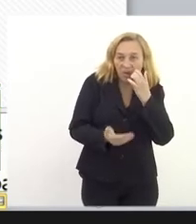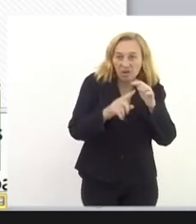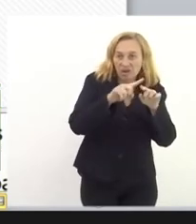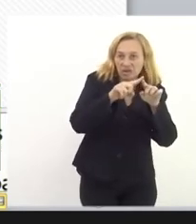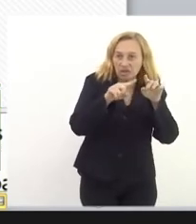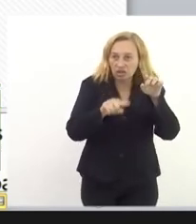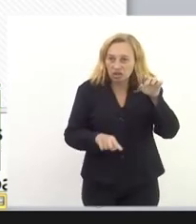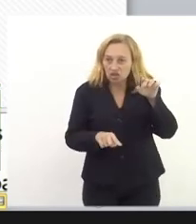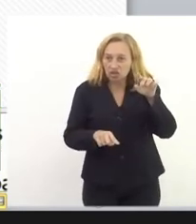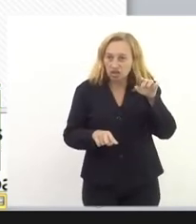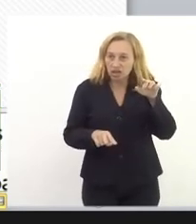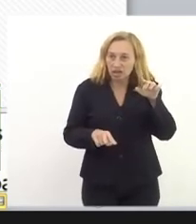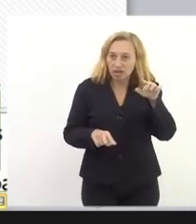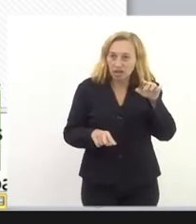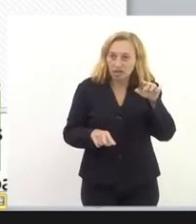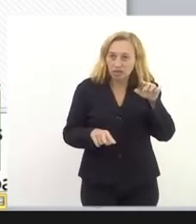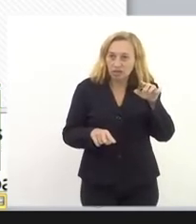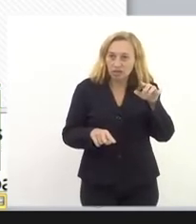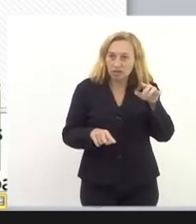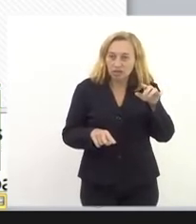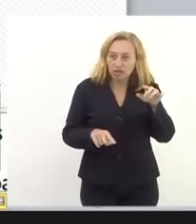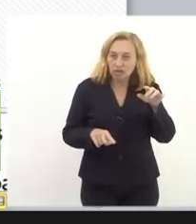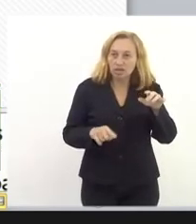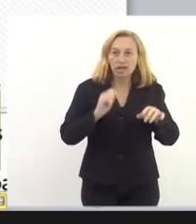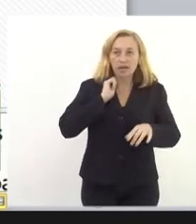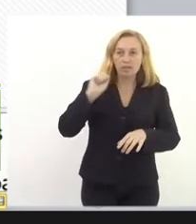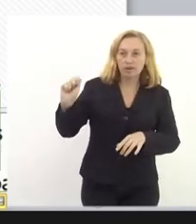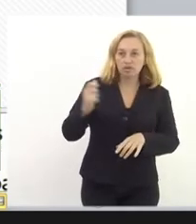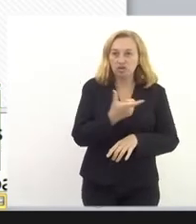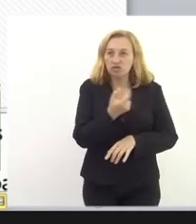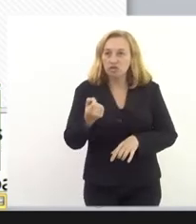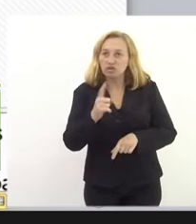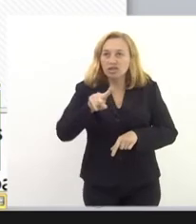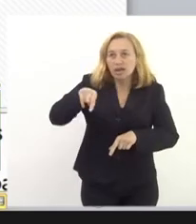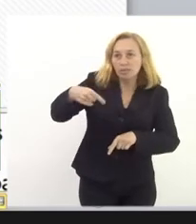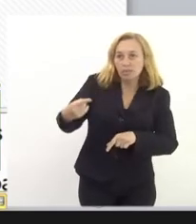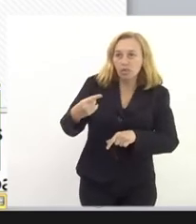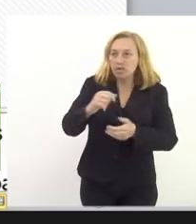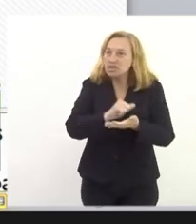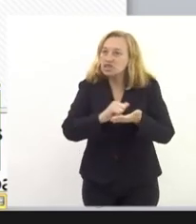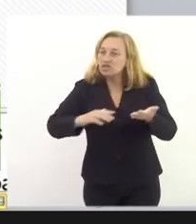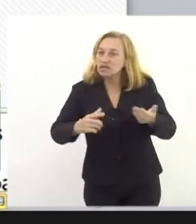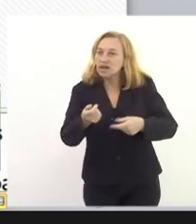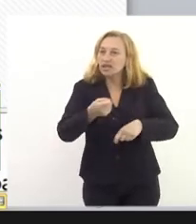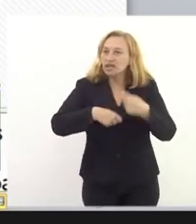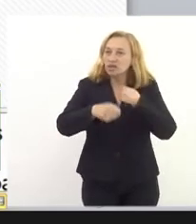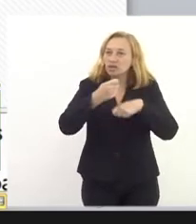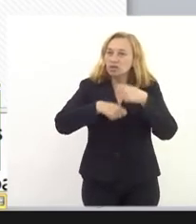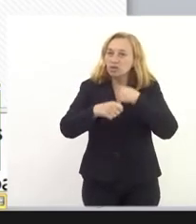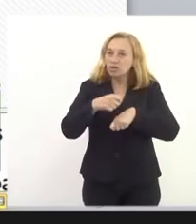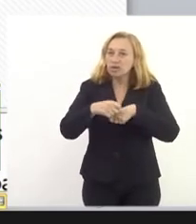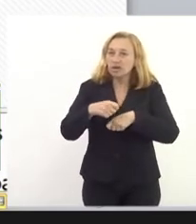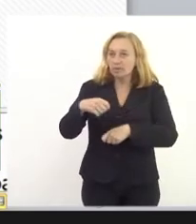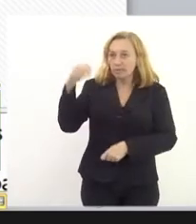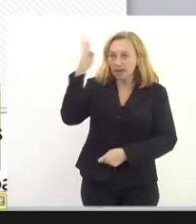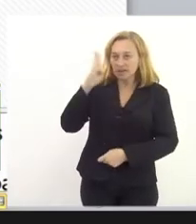no fundo do poço, em abril de 20. Depois, a atividade econômica Brasil,